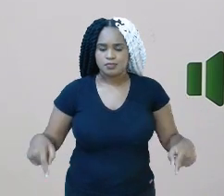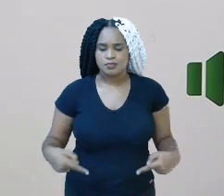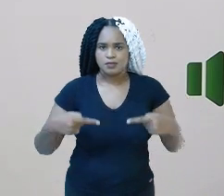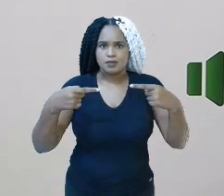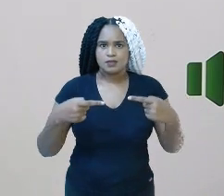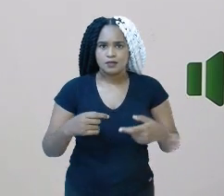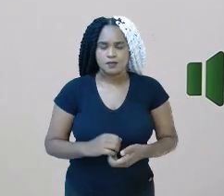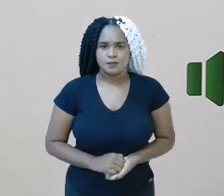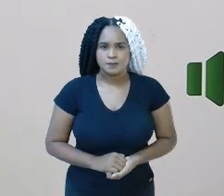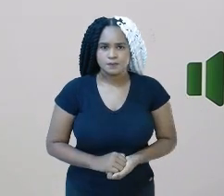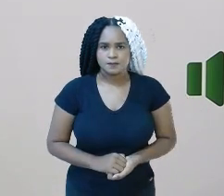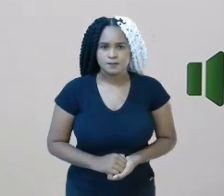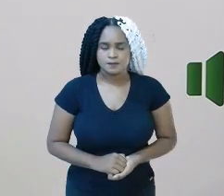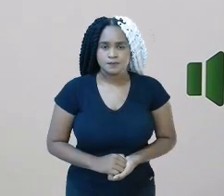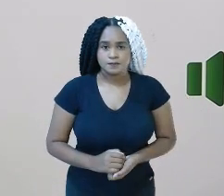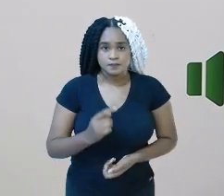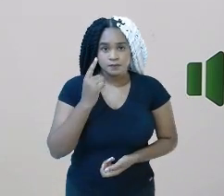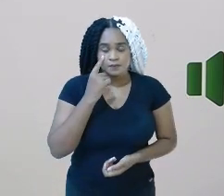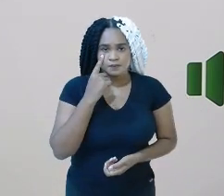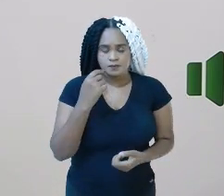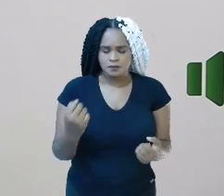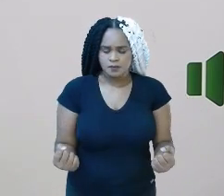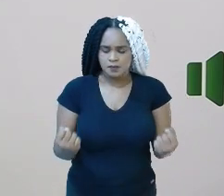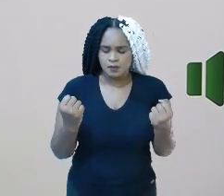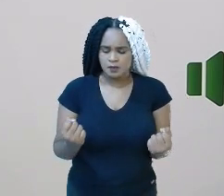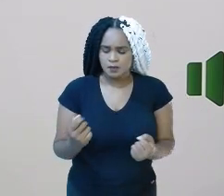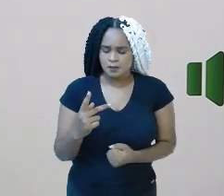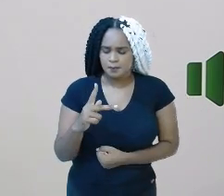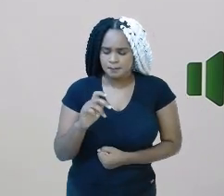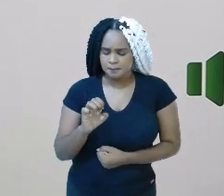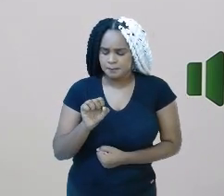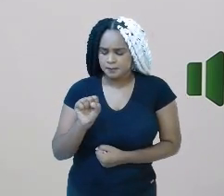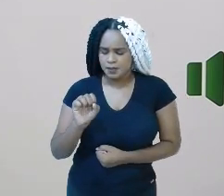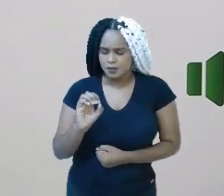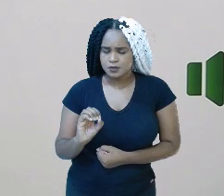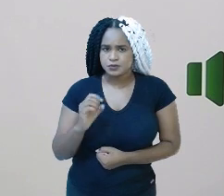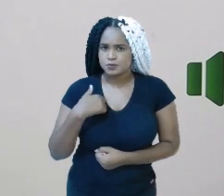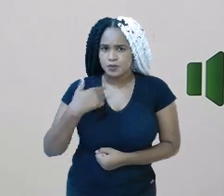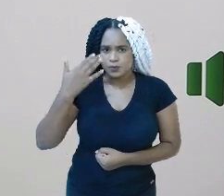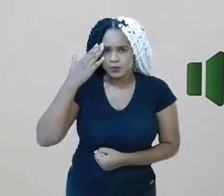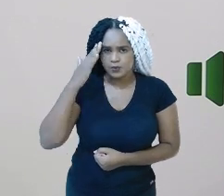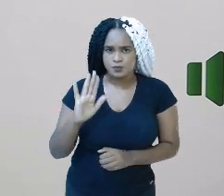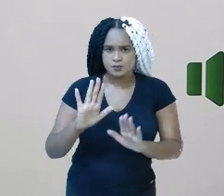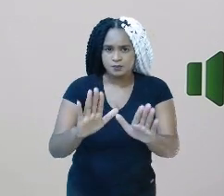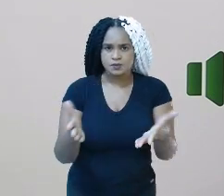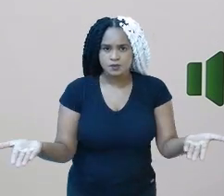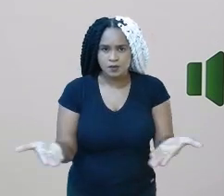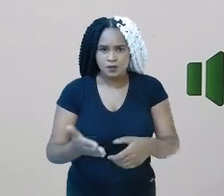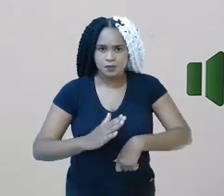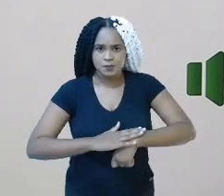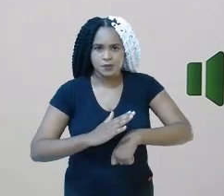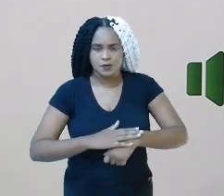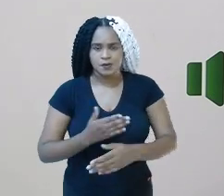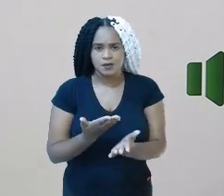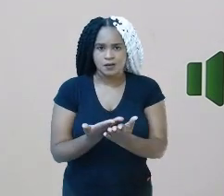desafio. O peso que eu te perguntei, eu não sei, mas é a hora da aula.